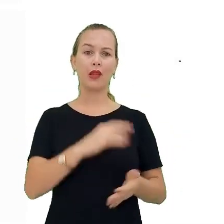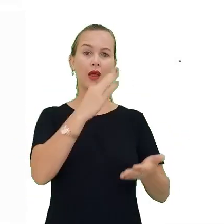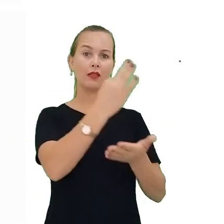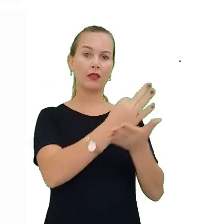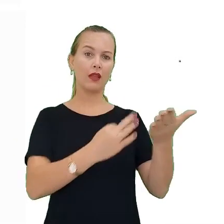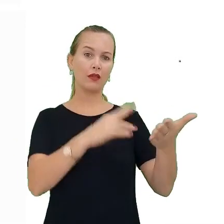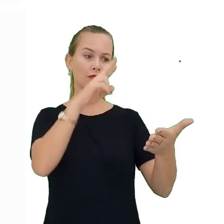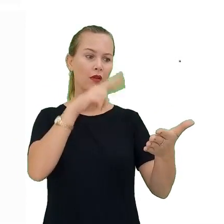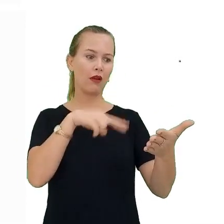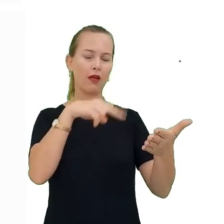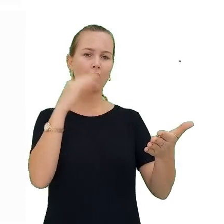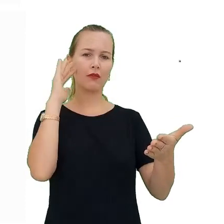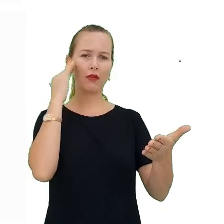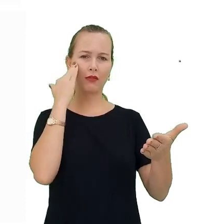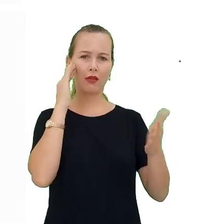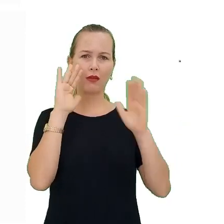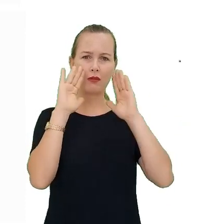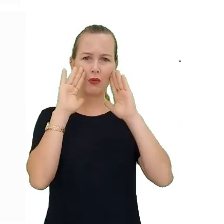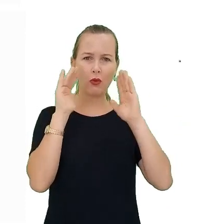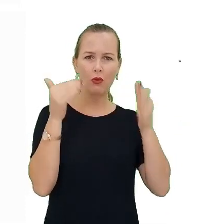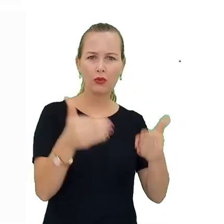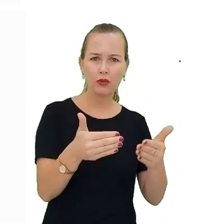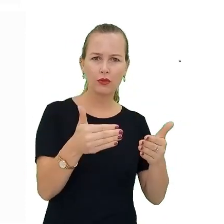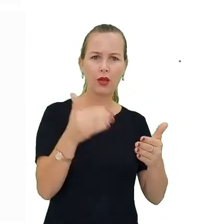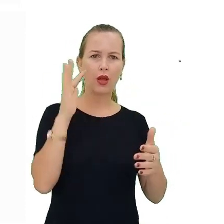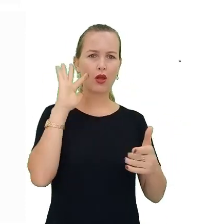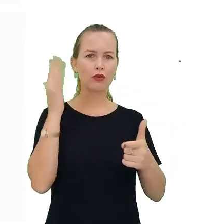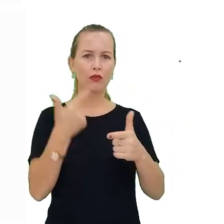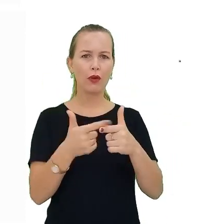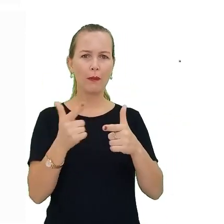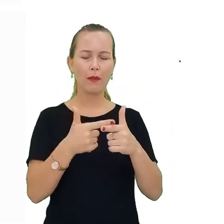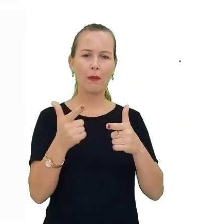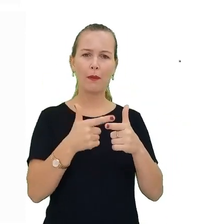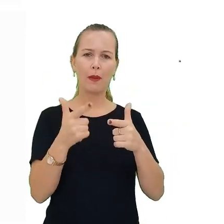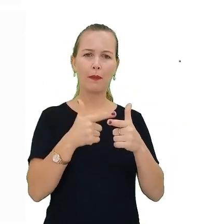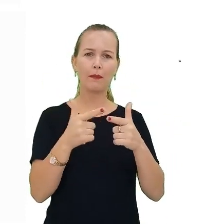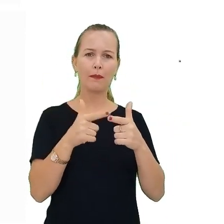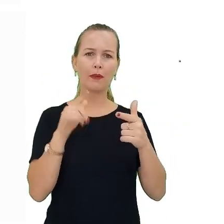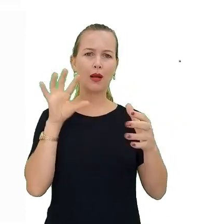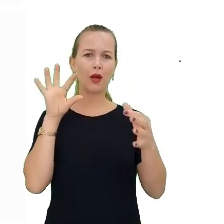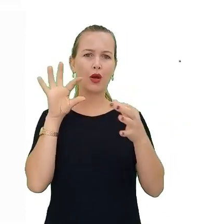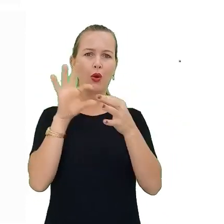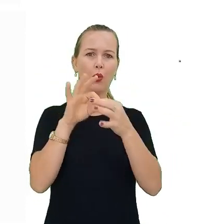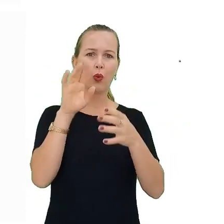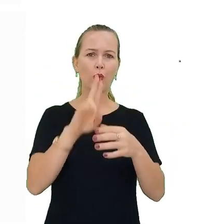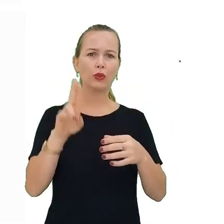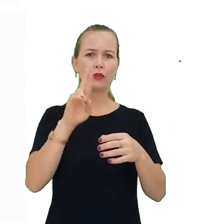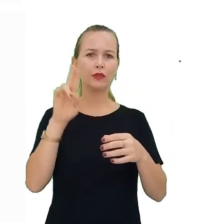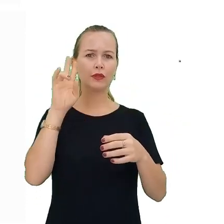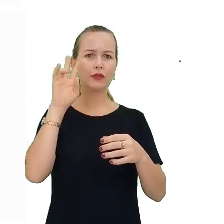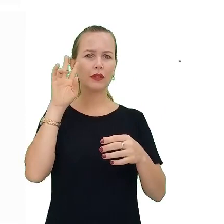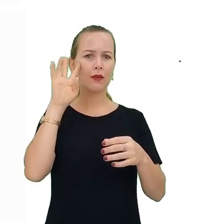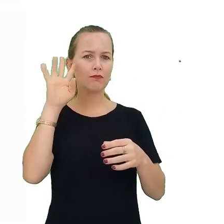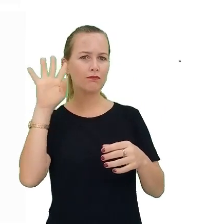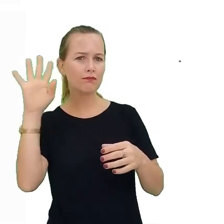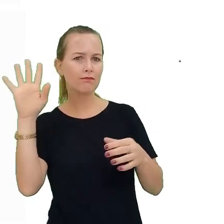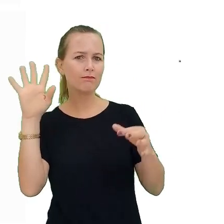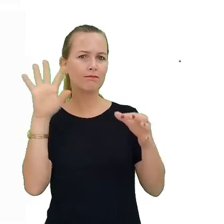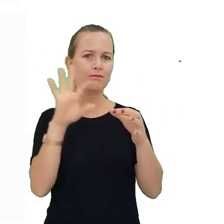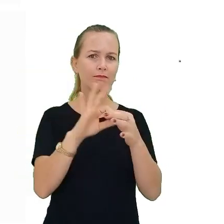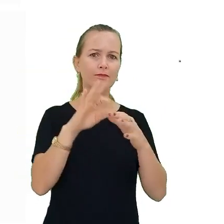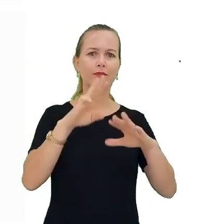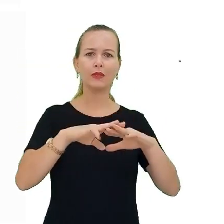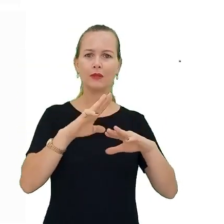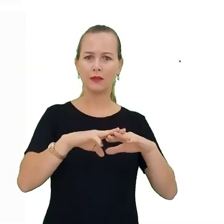Interpretação de texto, concentração, resolução dos problemas por meio do raciocínio lógico, permitindo-se assim